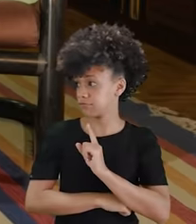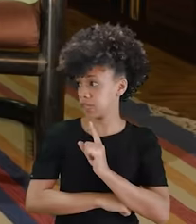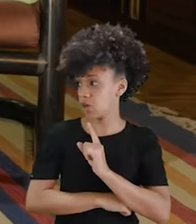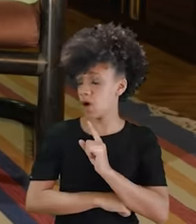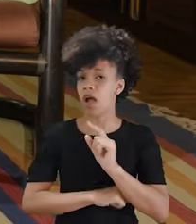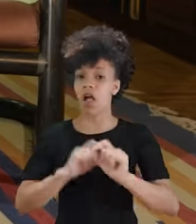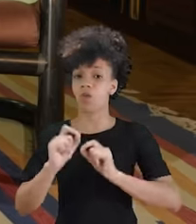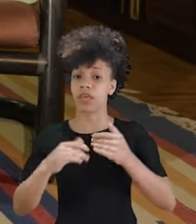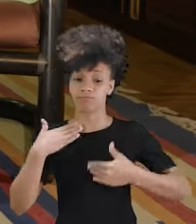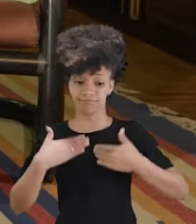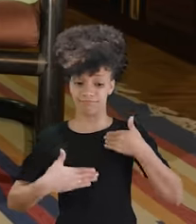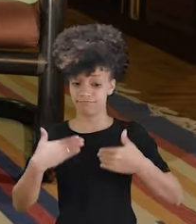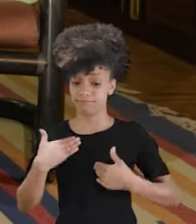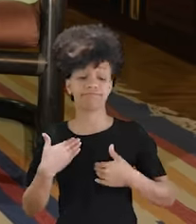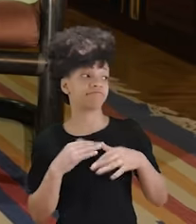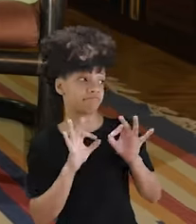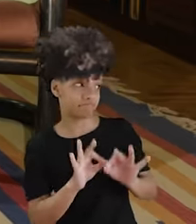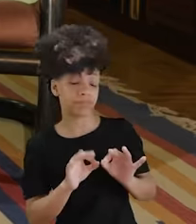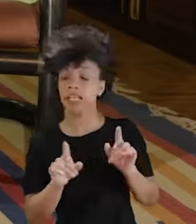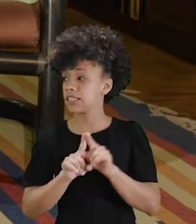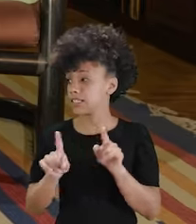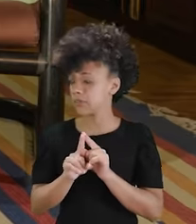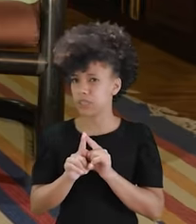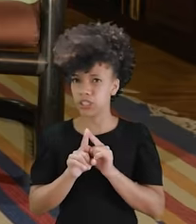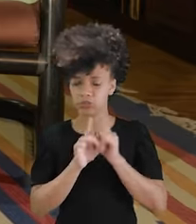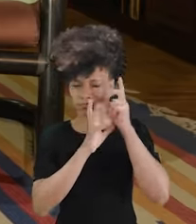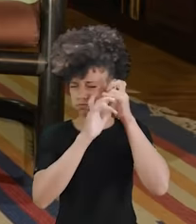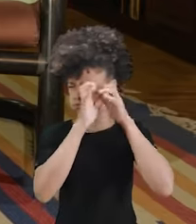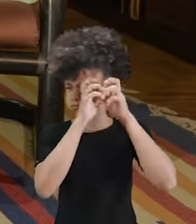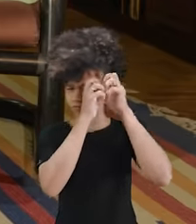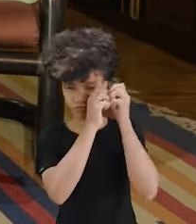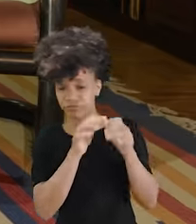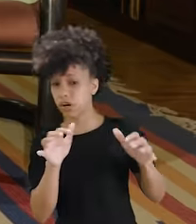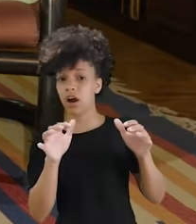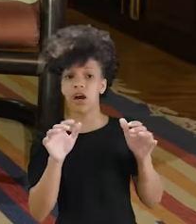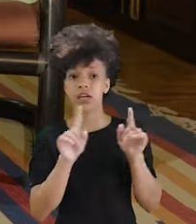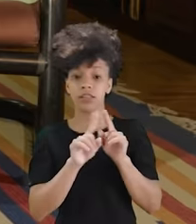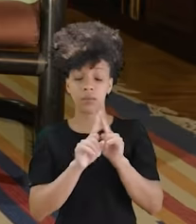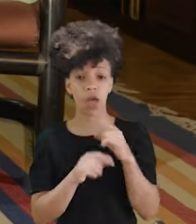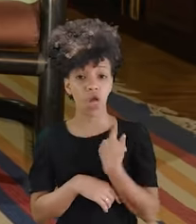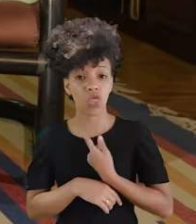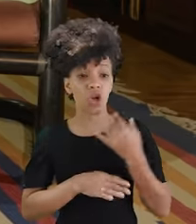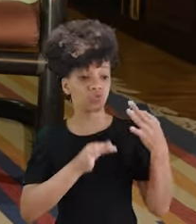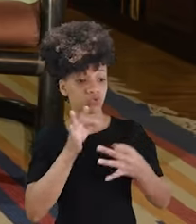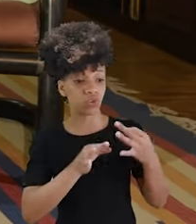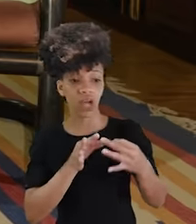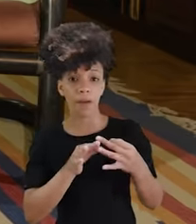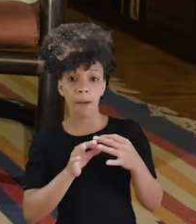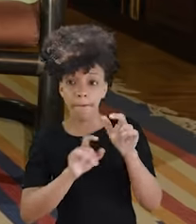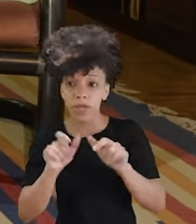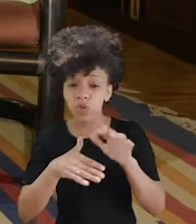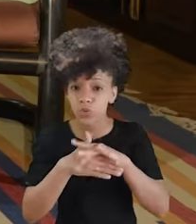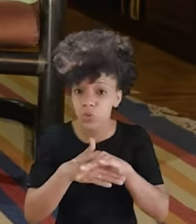não é ir para o campo uma questão comportamental atleta destrói e fisicamente emocionalmente e no fundo no fundo nós aqui estamos